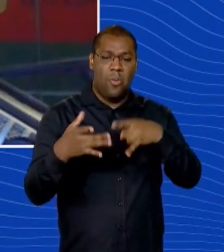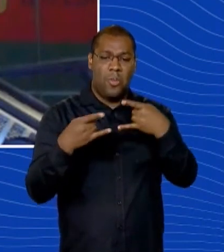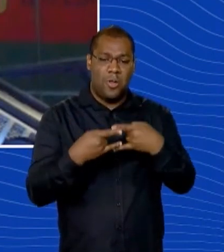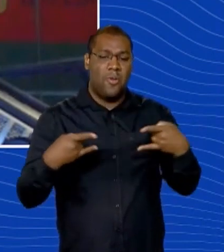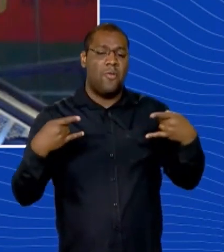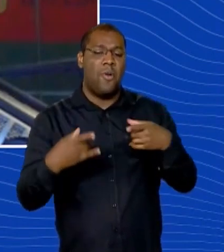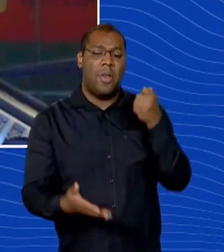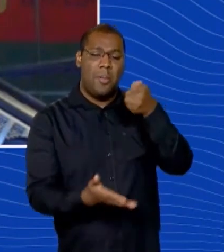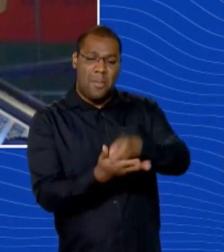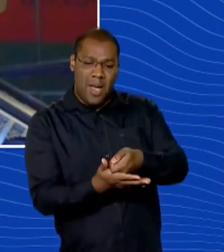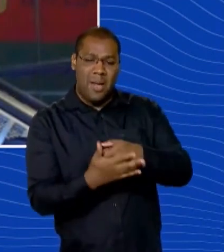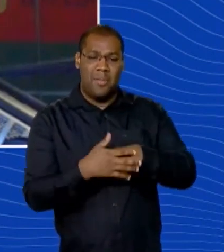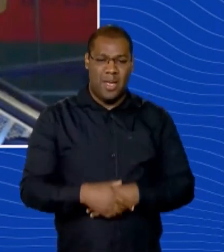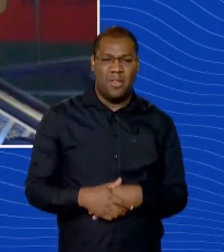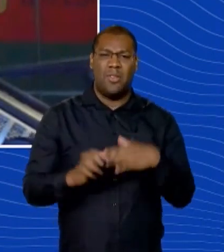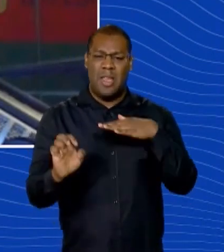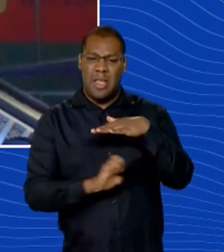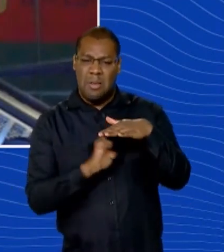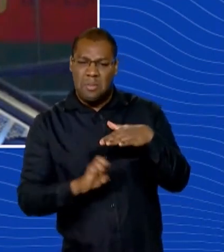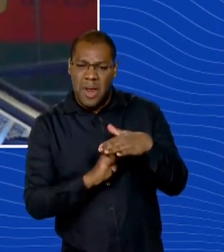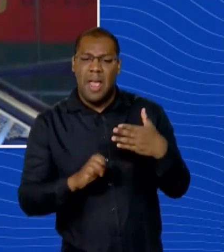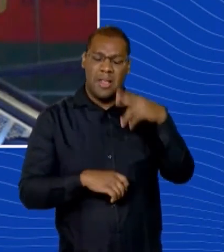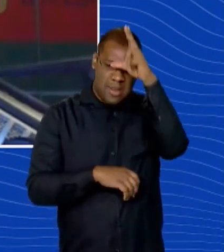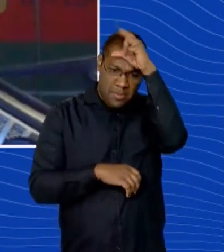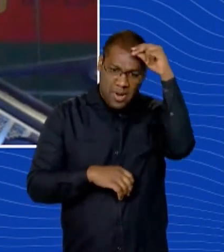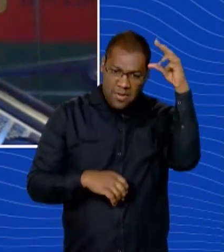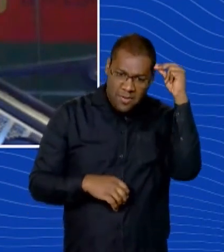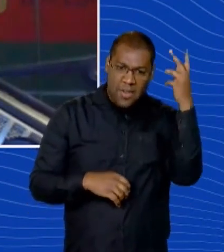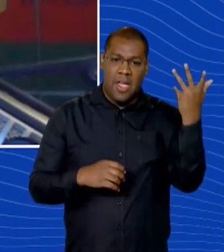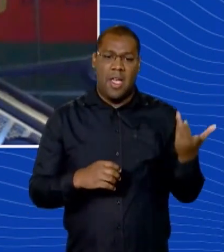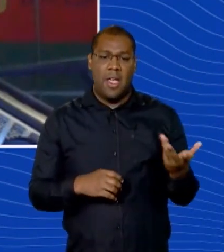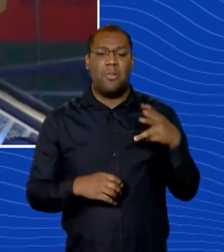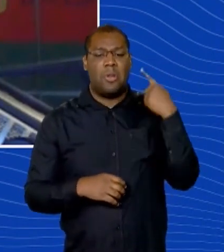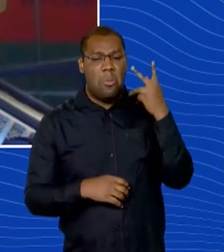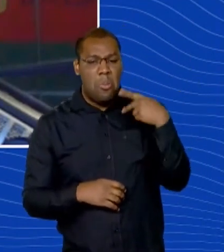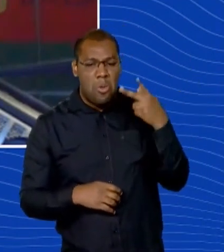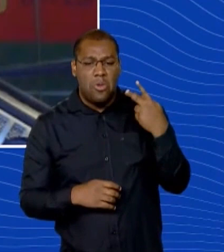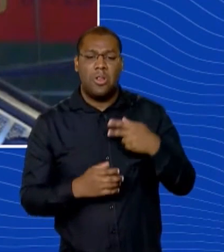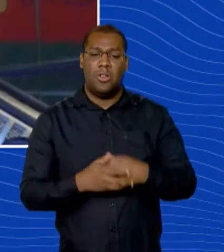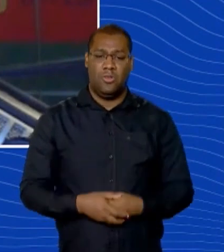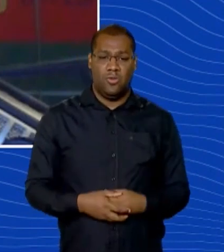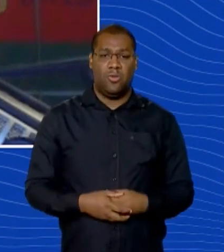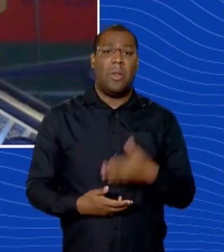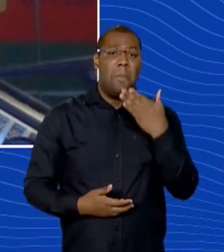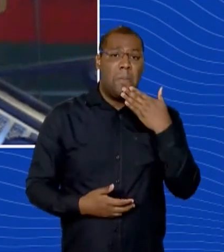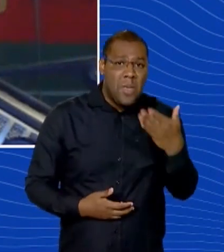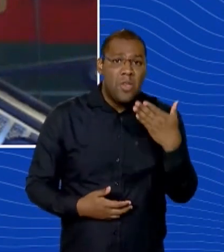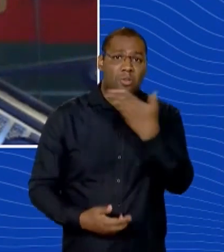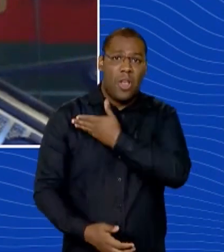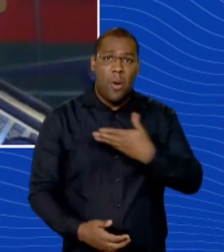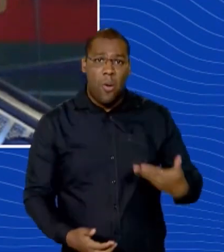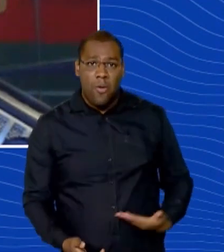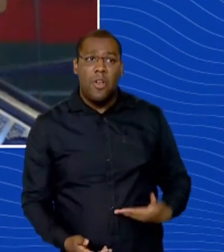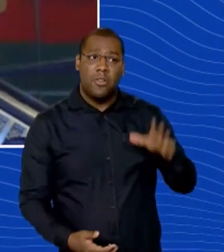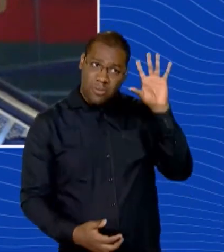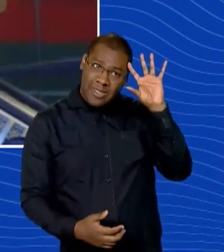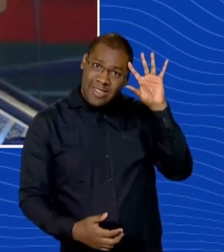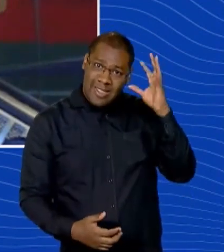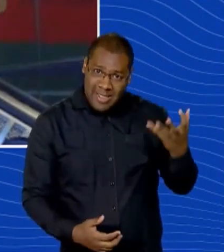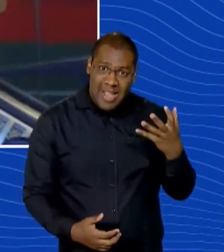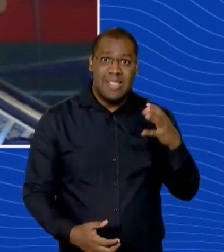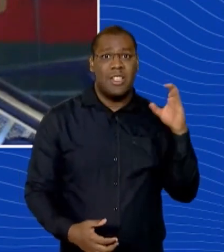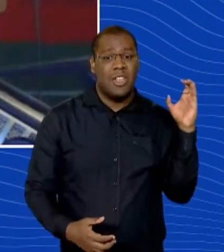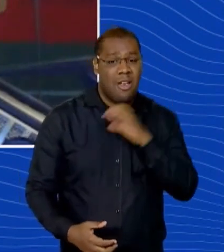empresários prefeitos parlamentares para que o governo encontre uma solução quanto antes para ess impasse da reoneração da folha de